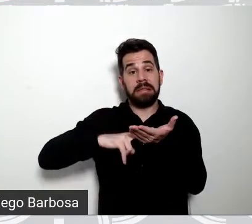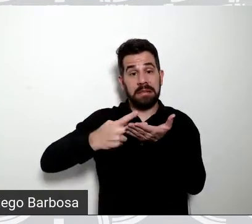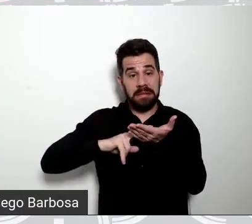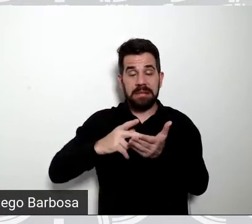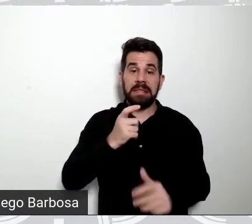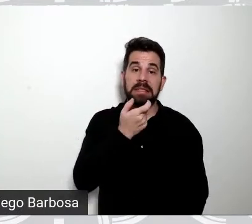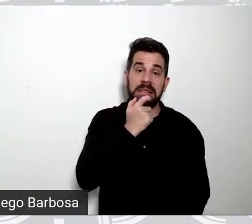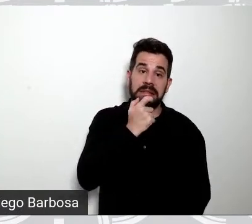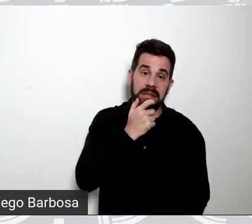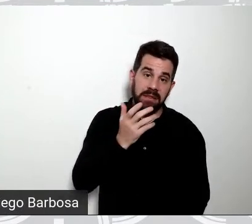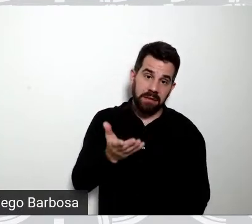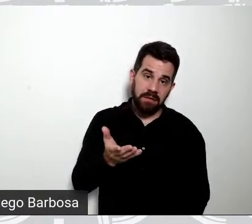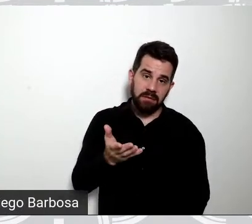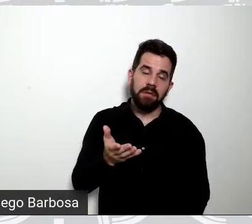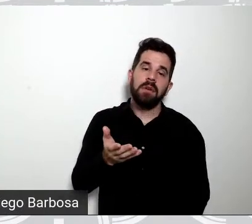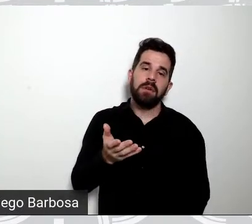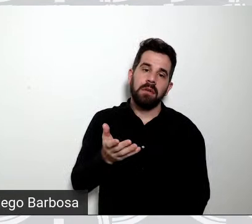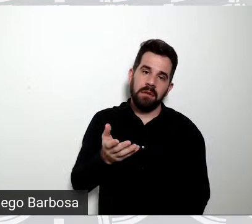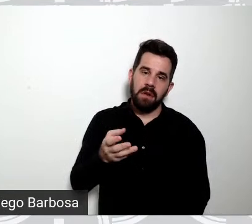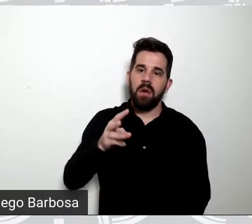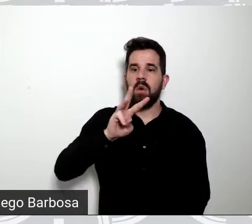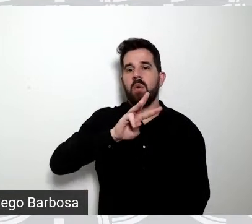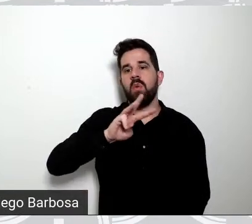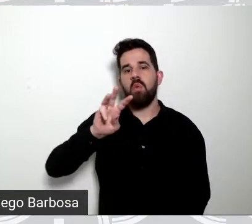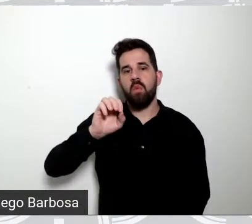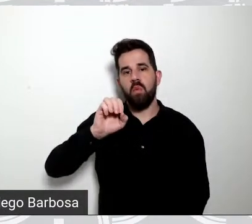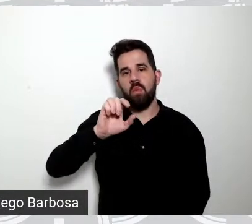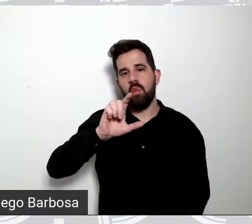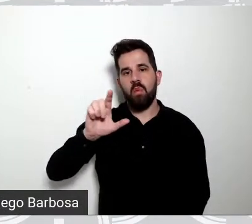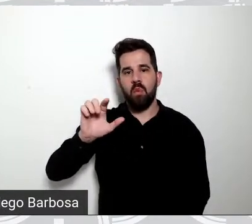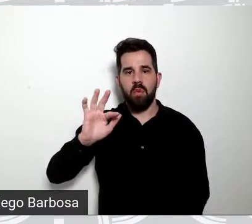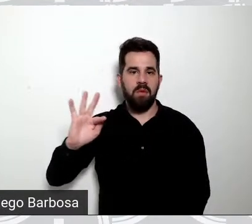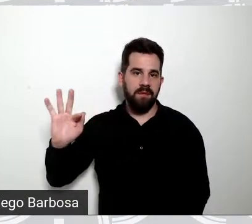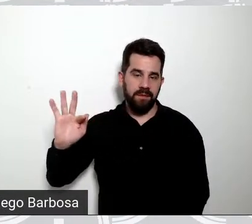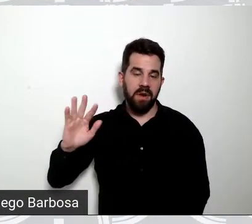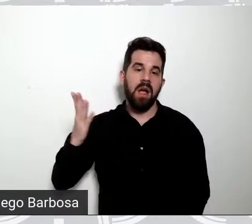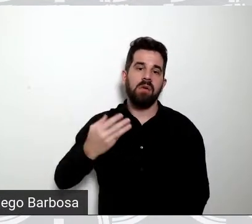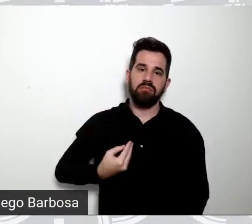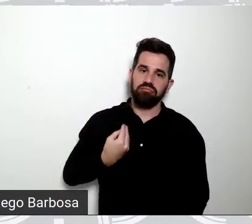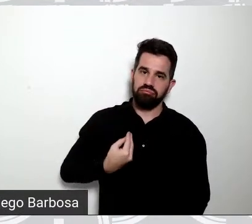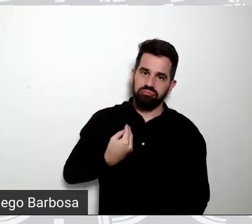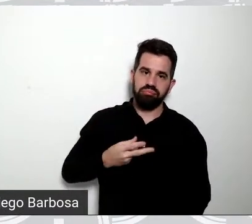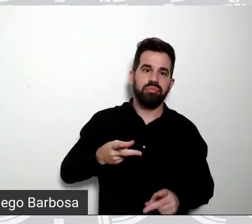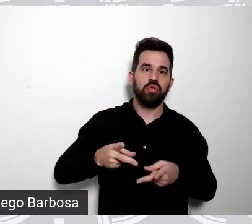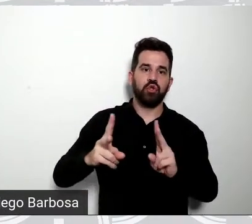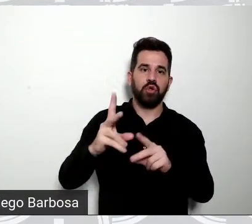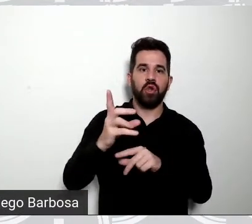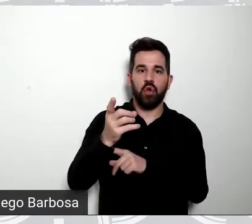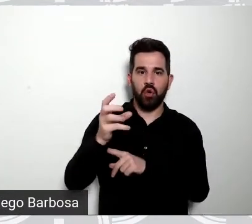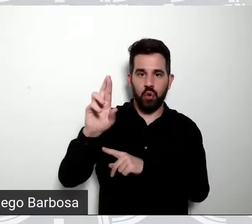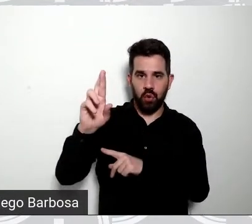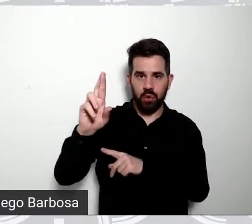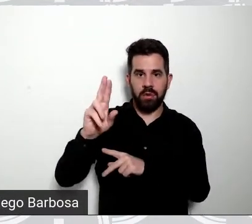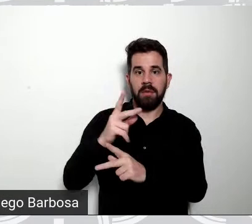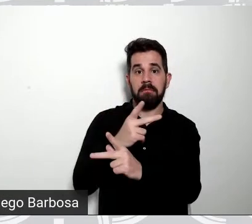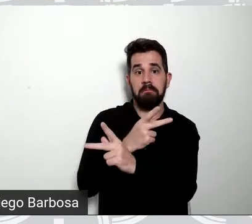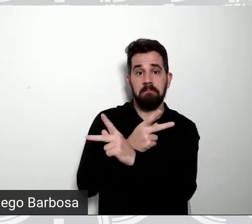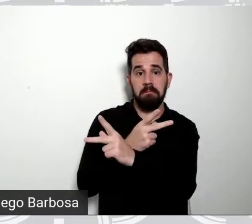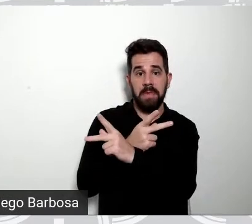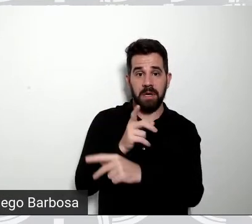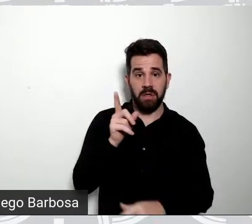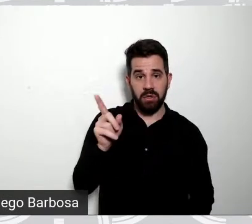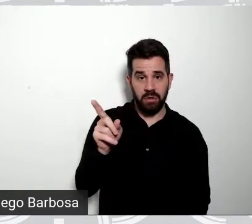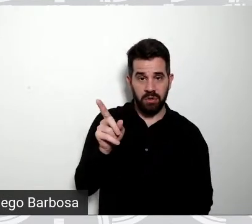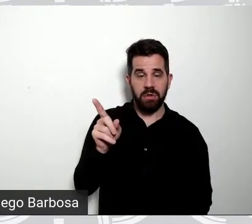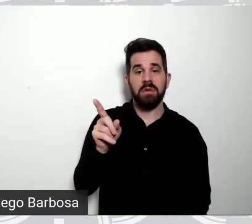a Virginia Woolf, continua agora no doutorado na PEGET com a Dirce Valtric do